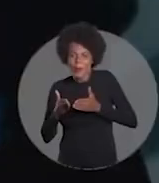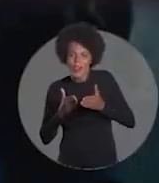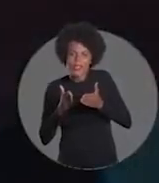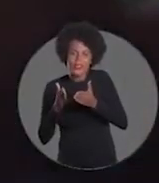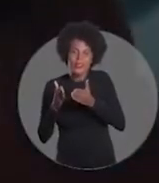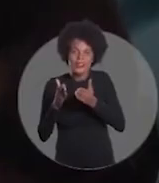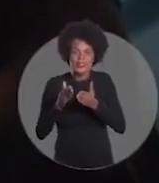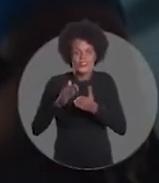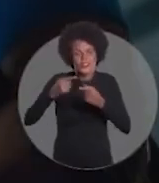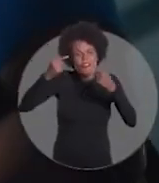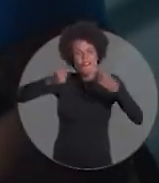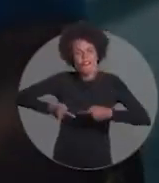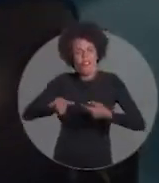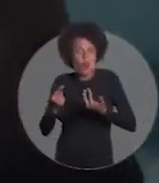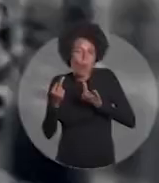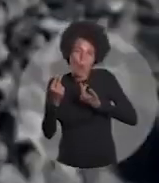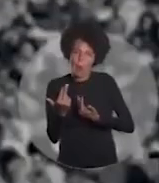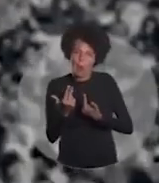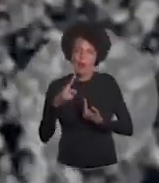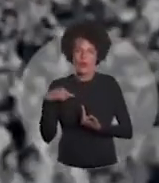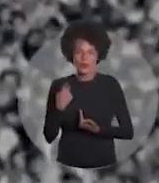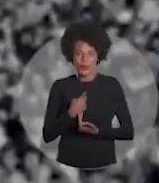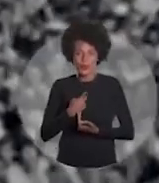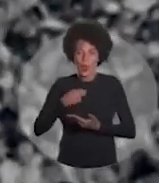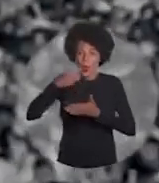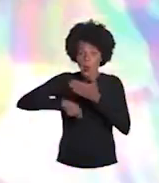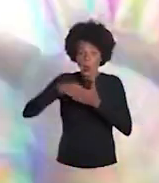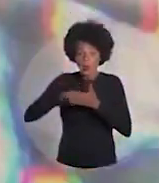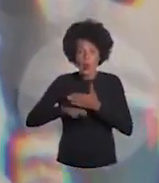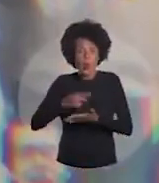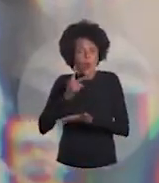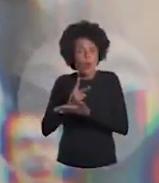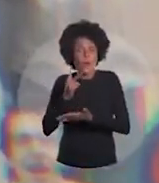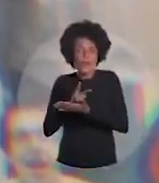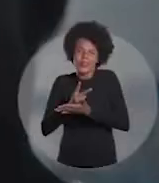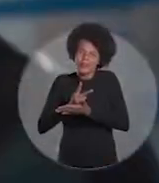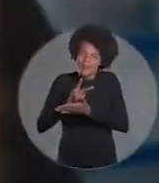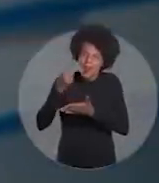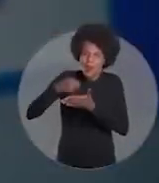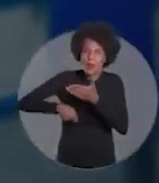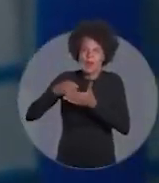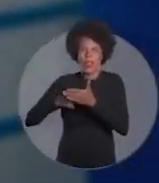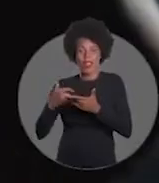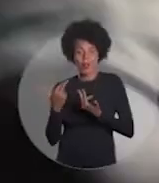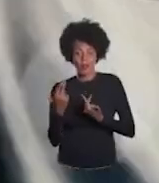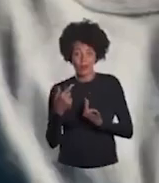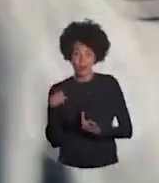pelos mesmos desafios, quem lutou nas mesmas batalhas.